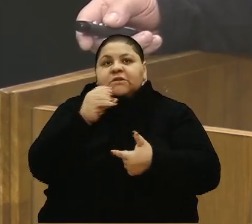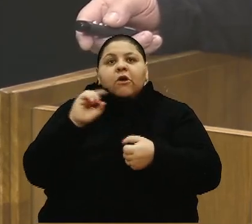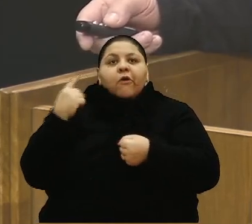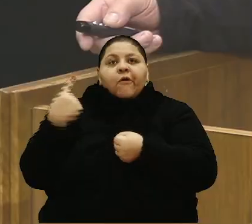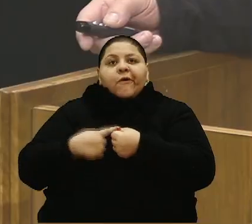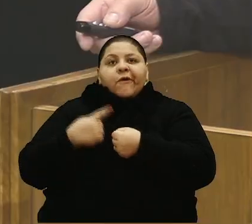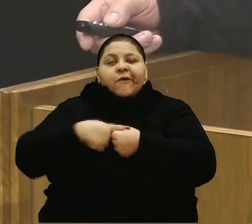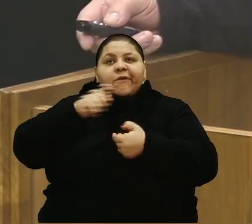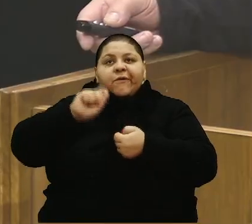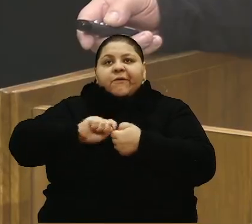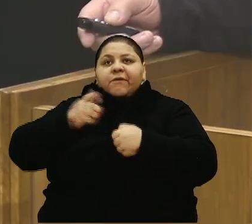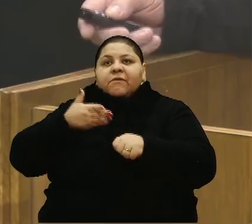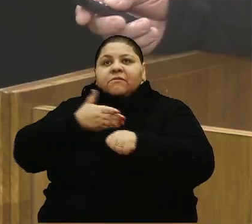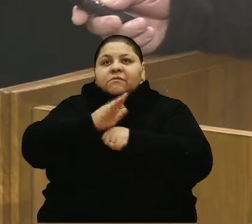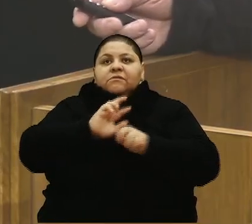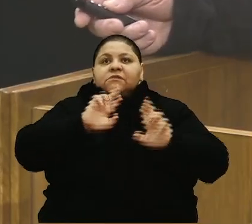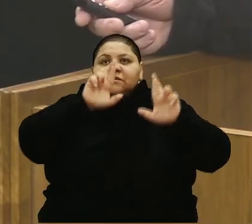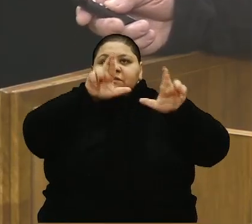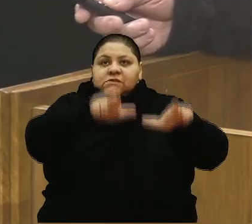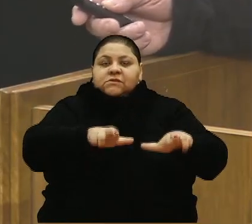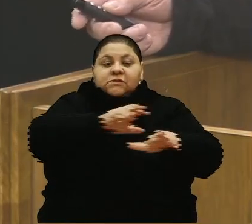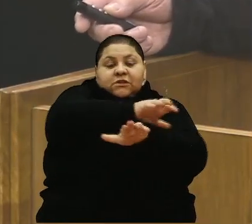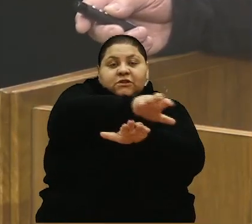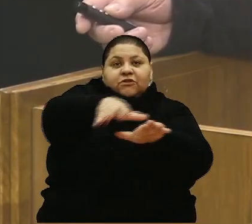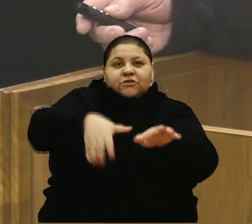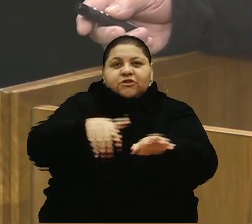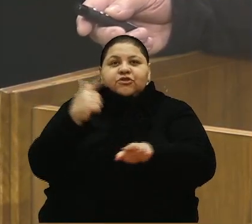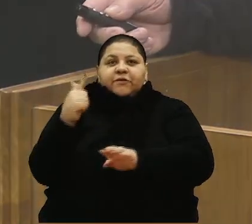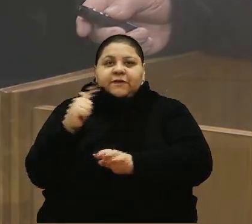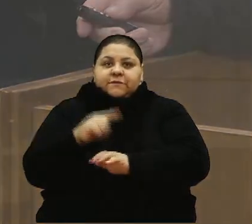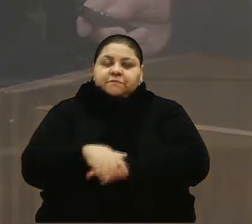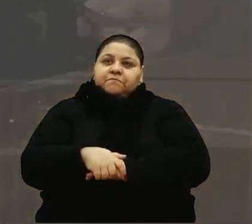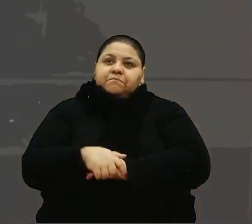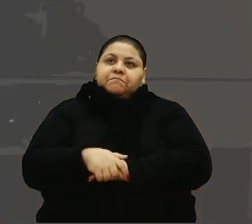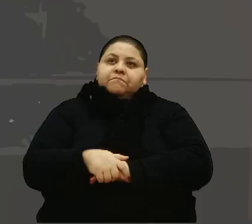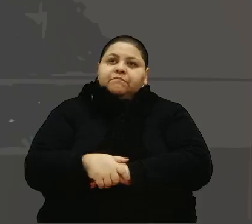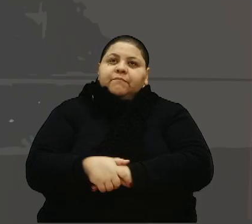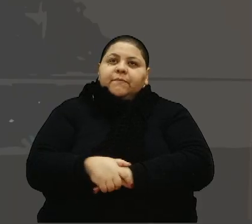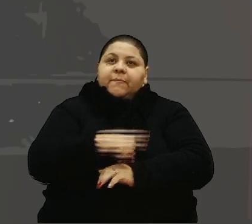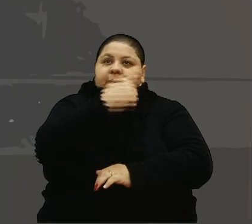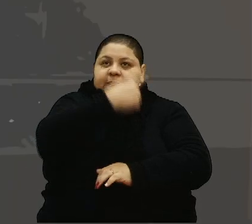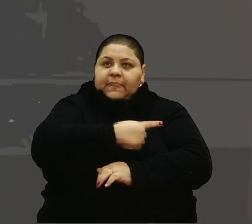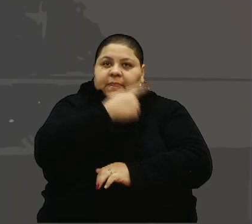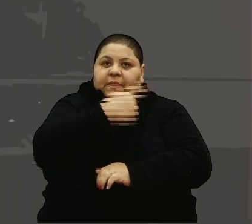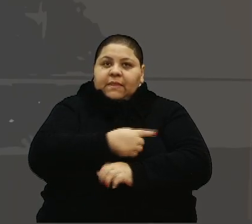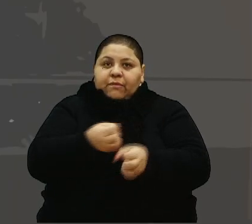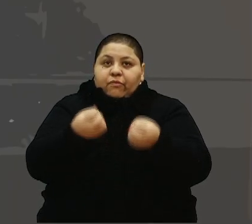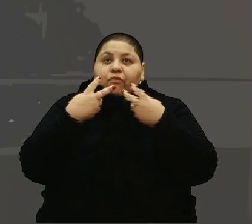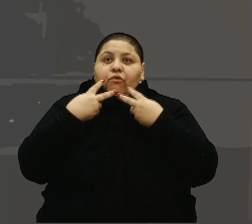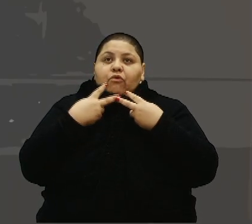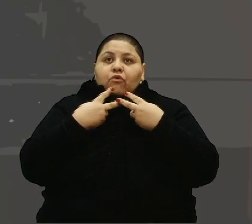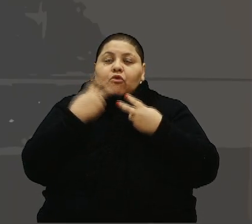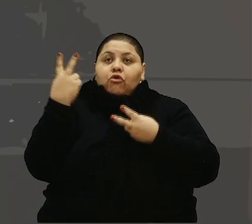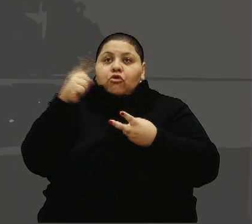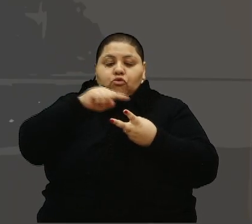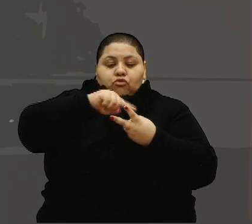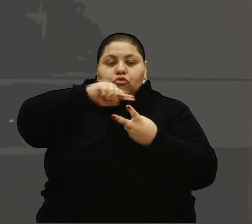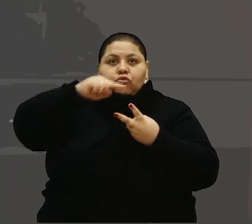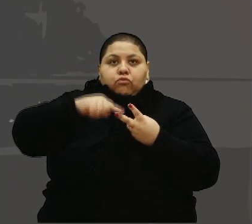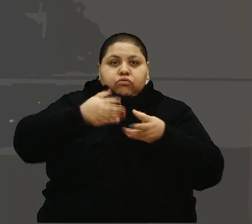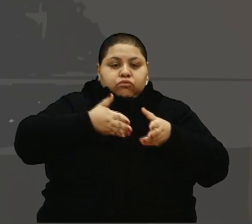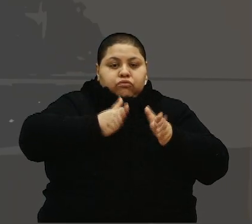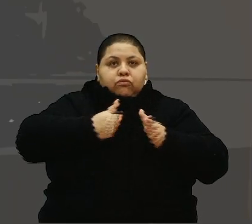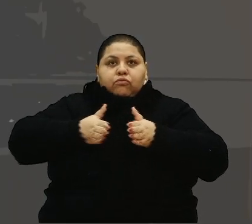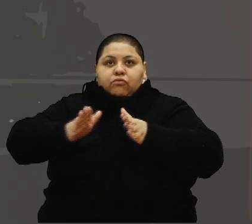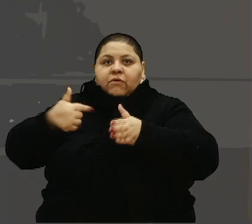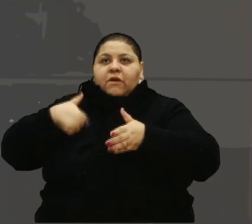que compõem a região metropolitana de Goiânia. Aqui vocês percebem os dois grandes eixos, né, que eu tenho trabalhado